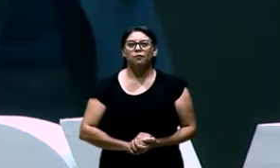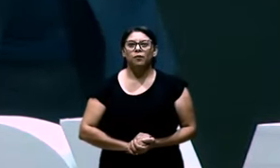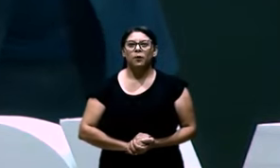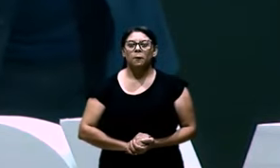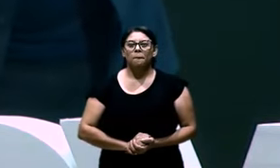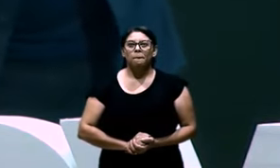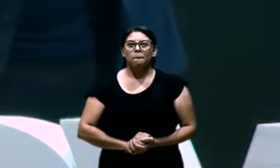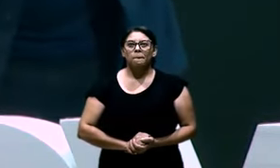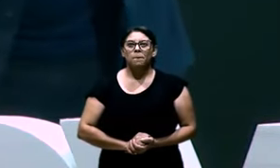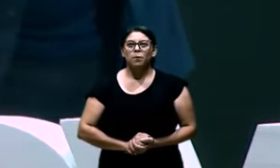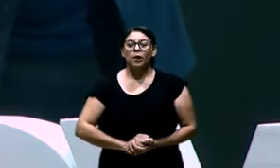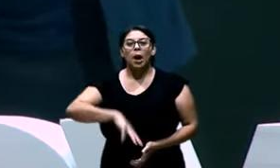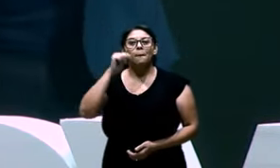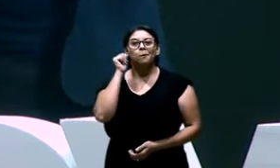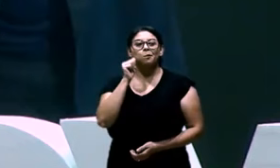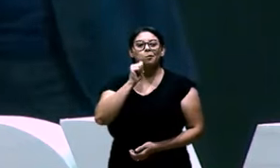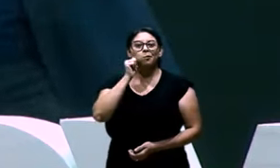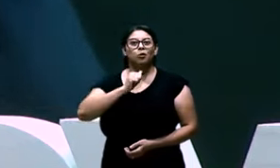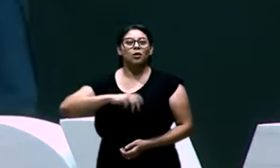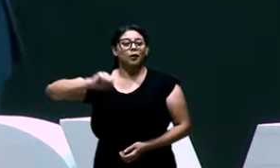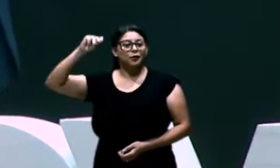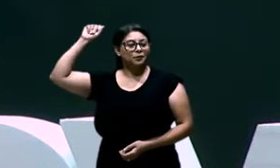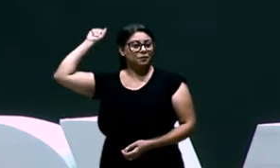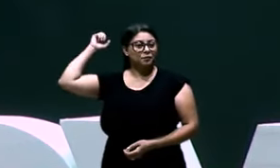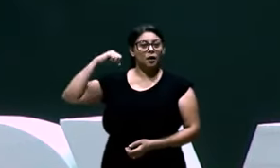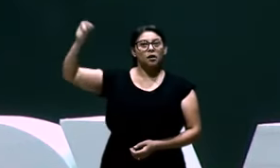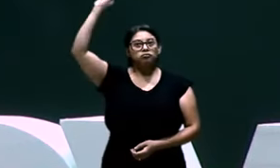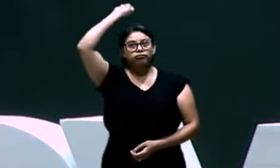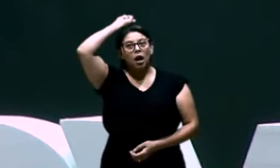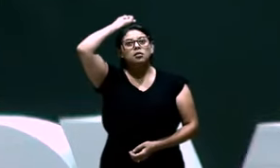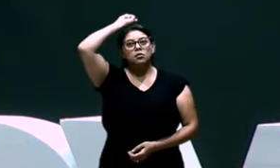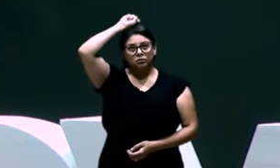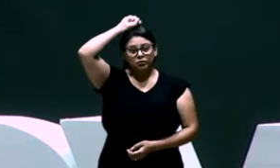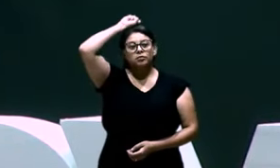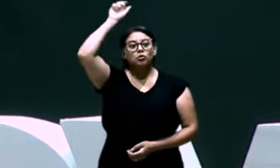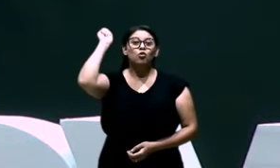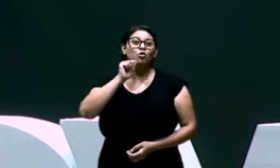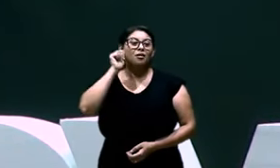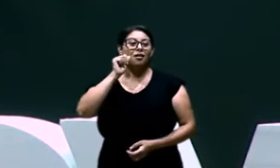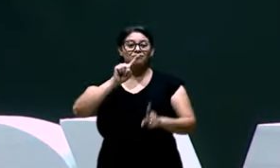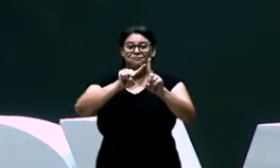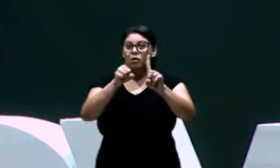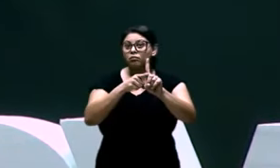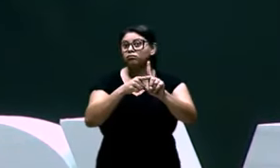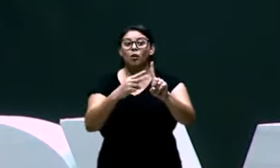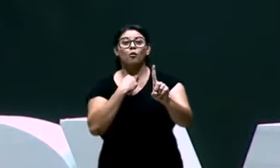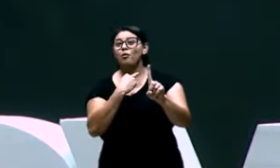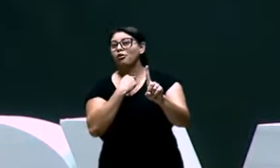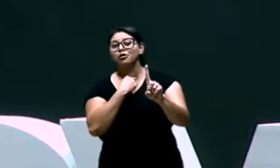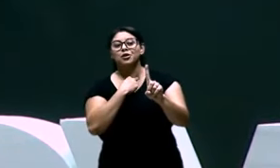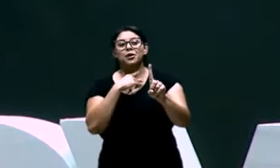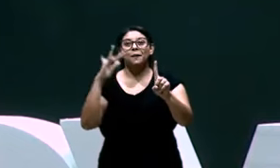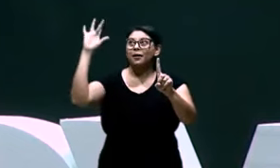ventre estéril de Sara, esposa de Abraão, nasceu Isaac. Quando ele precisava do desdobramento dessa nação, do ventre estéril de Rebeca, esposa